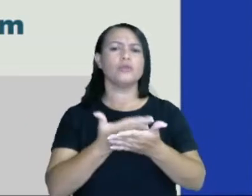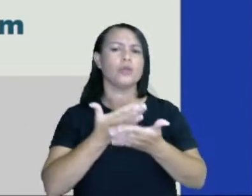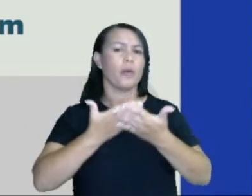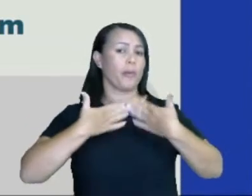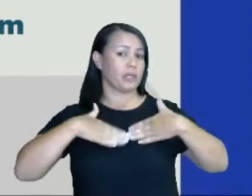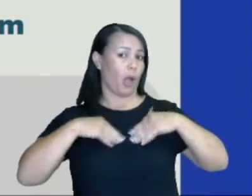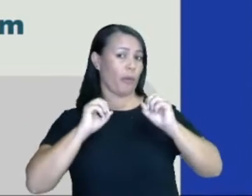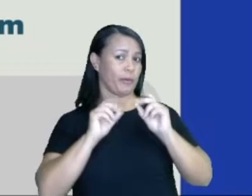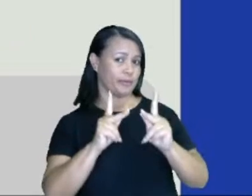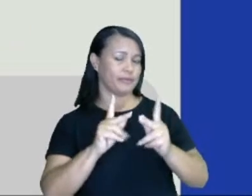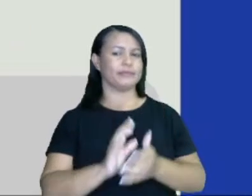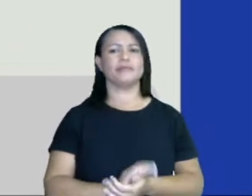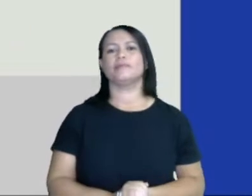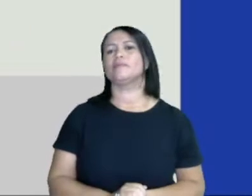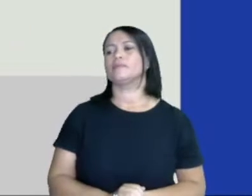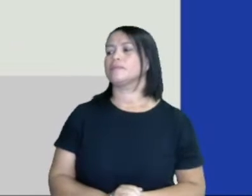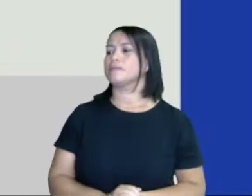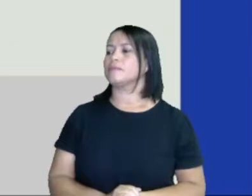mais calma, certo?